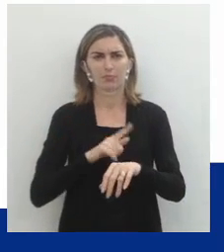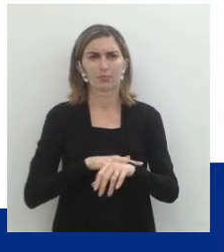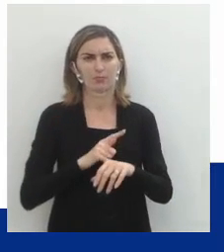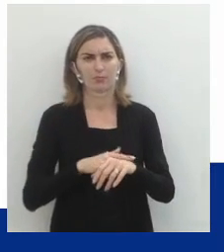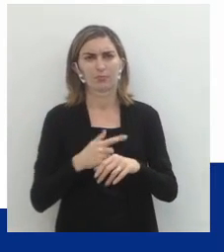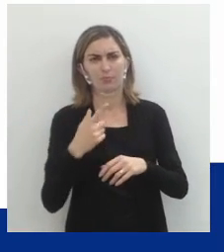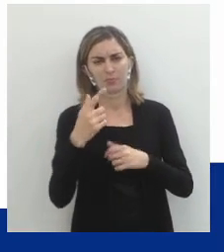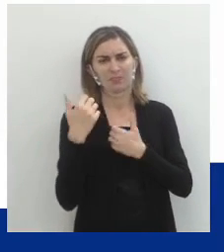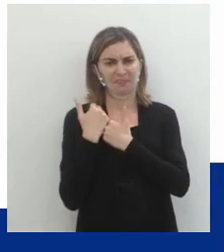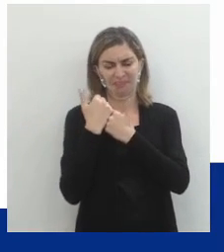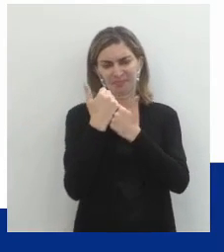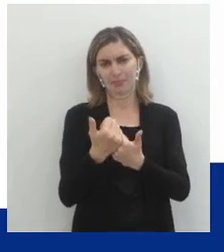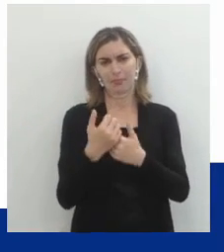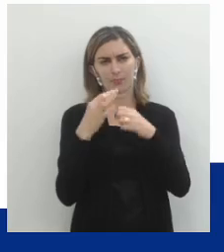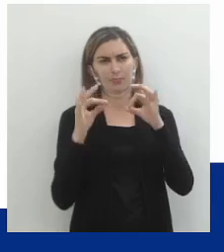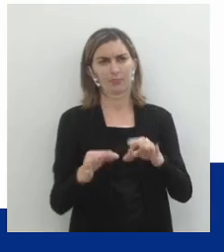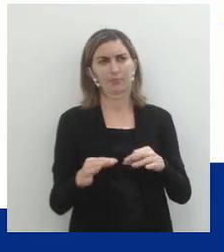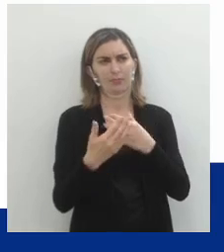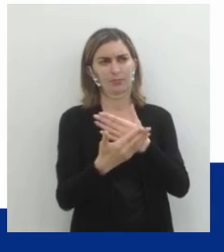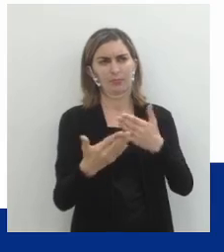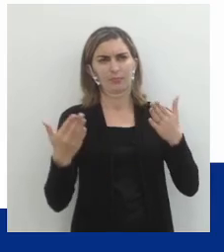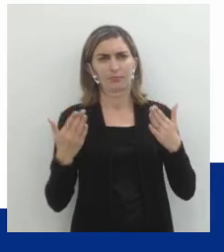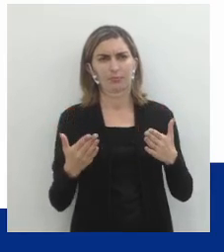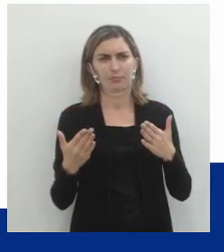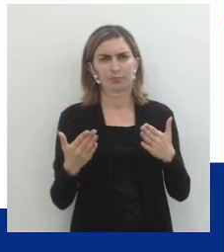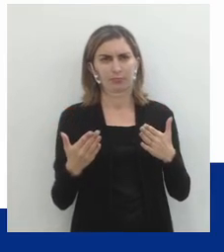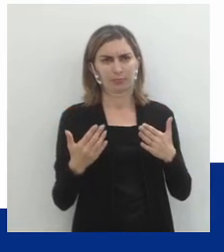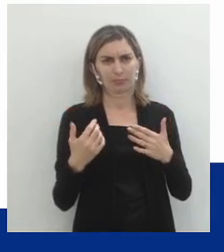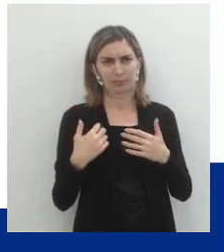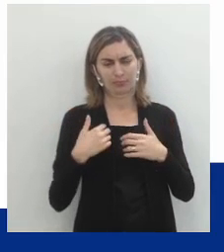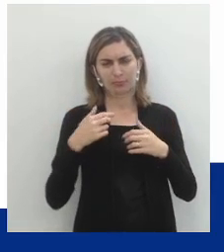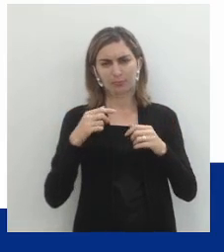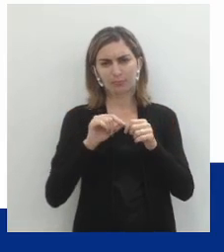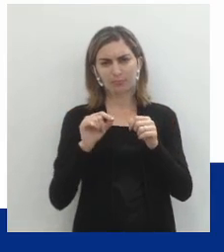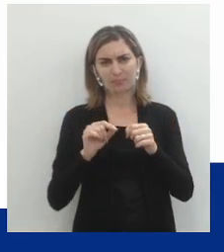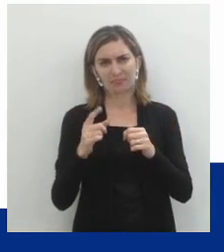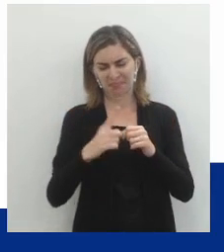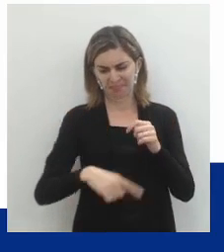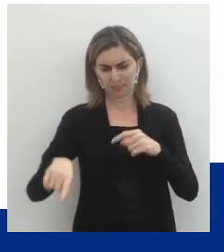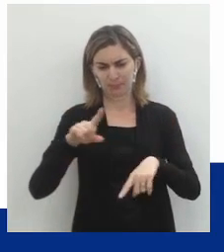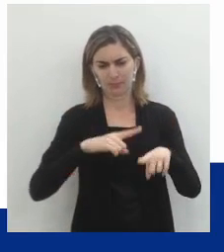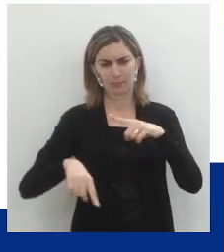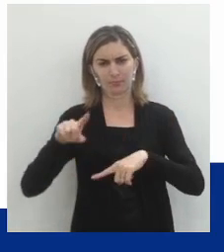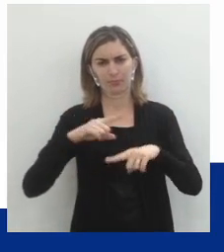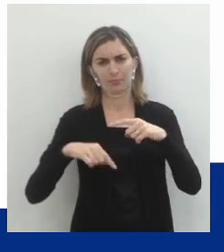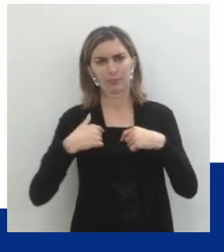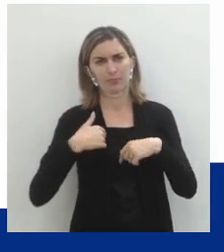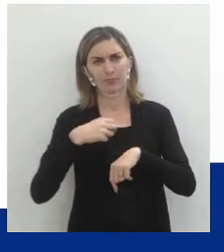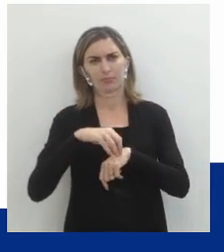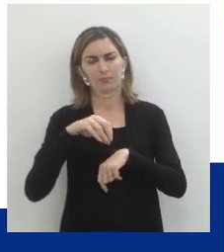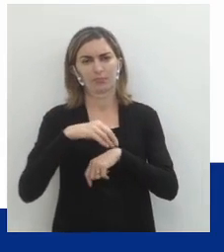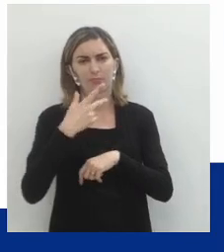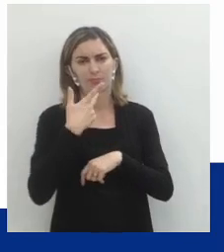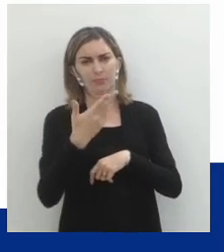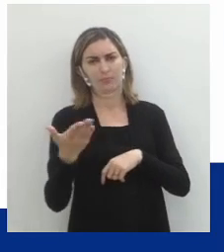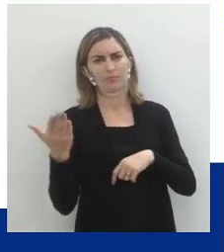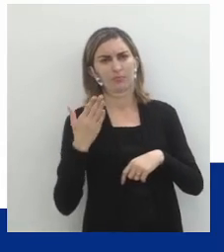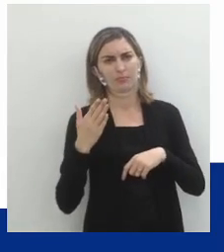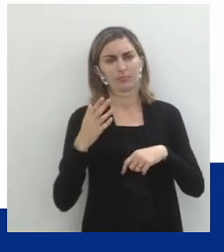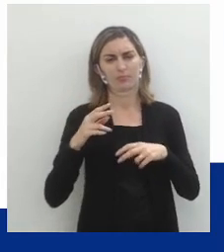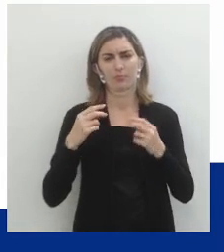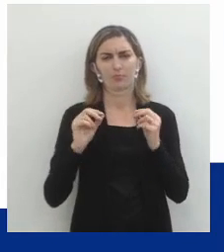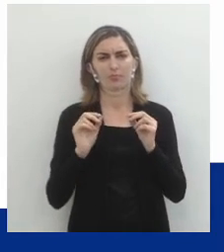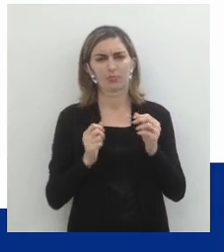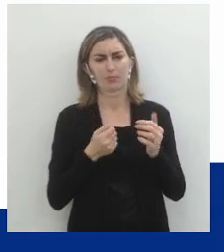aqui está representando exatamente uma restrição ao nosso domínio. E eu estou dizendo com isso que um